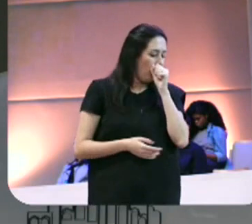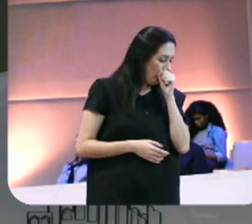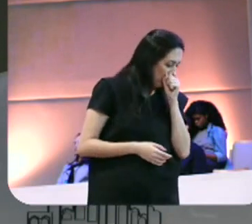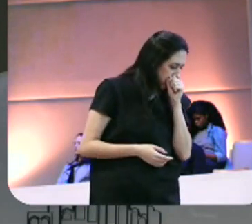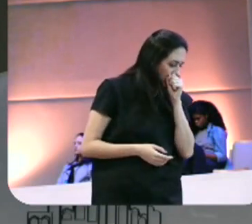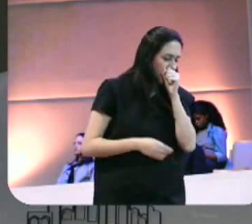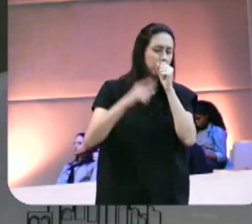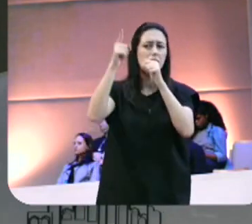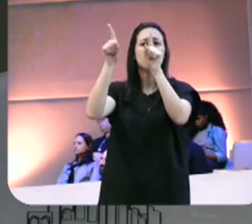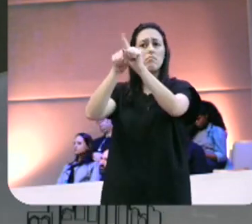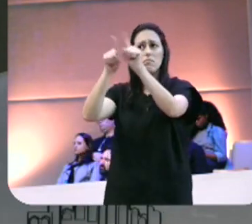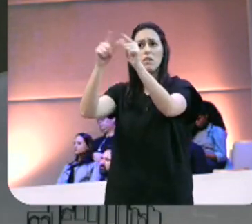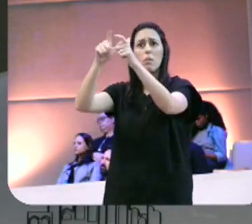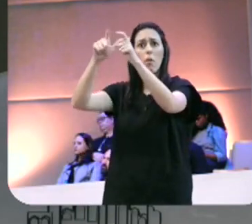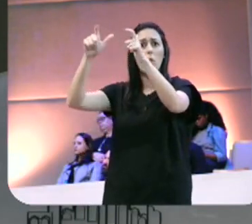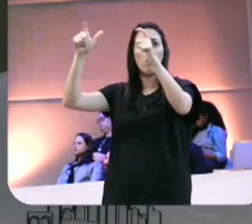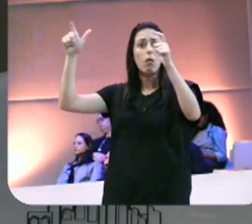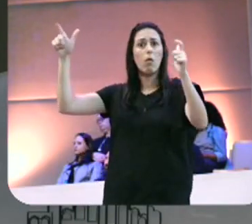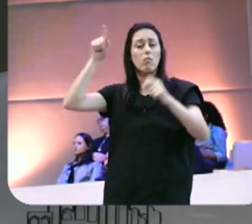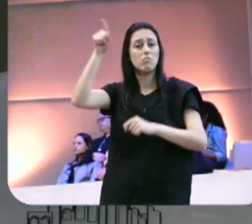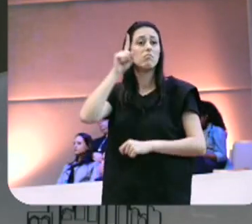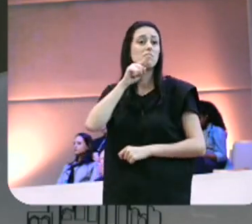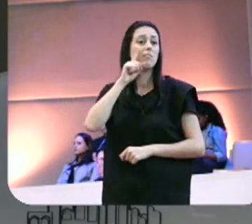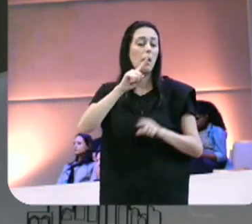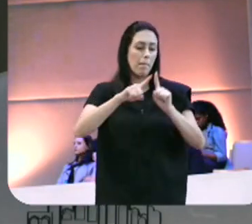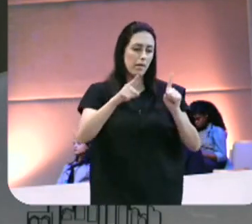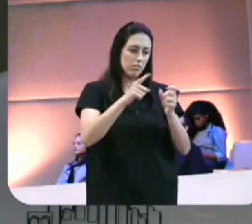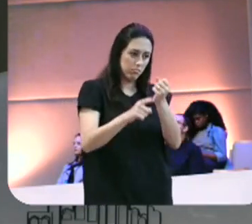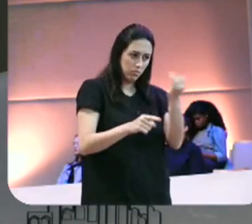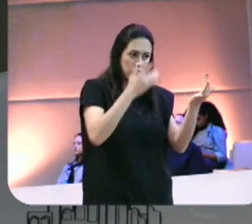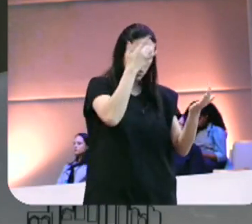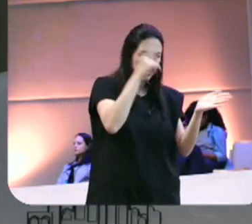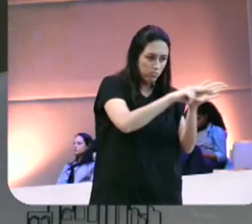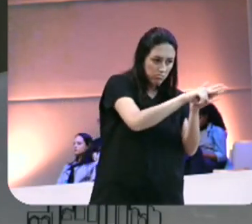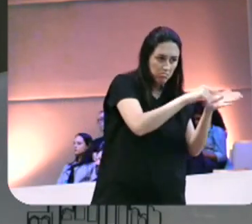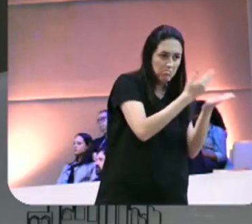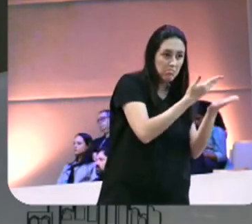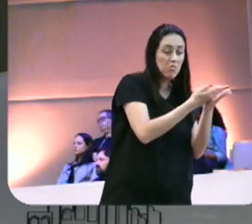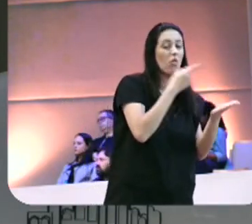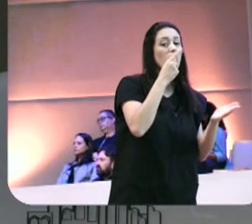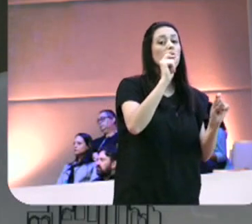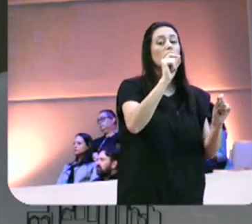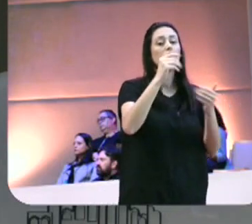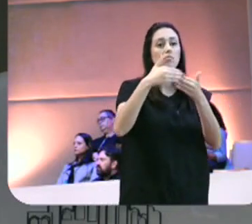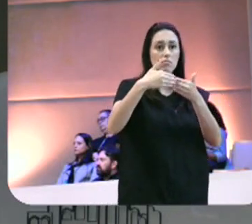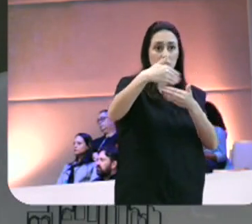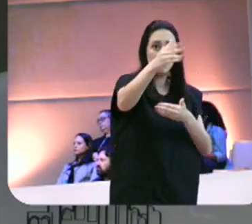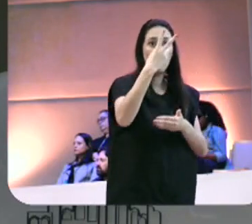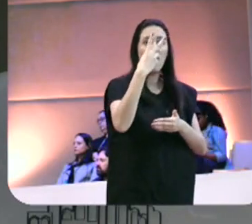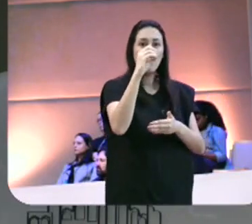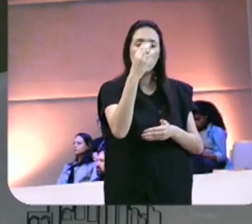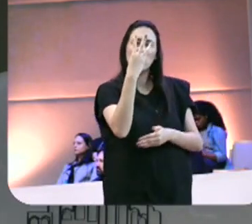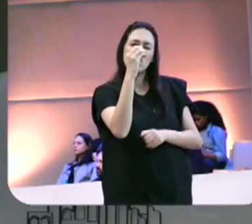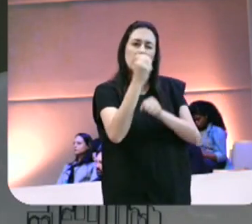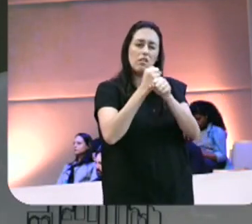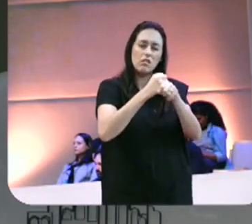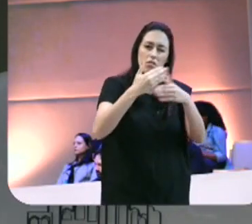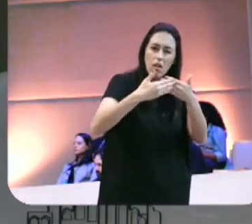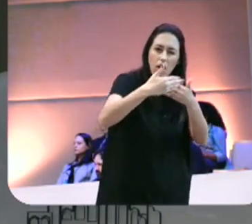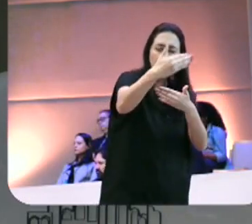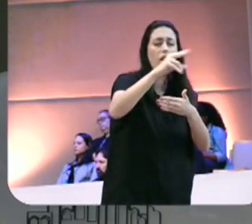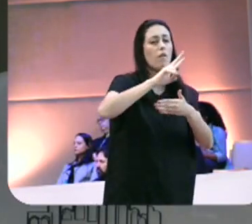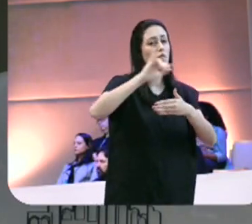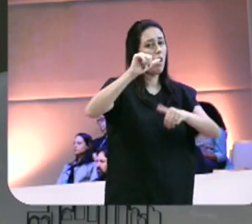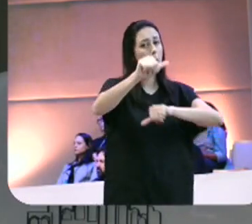para o mundo. Mas esses mesmos estudiosos dizem que nos próximos 20 e 30 anos, essa nuvem, essa maré, ela está